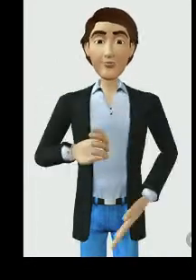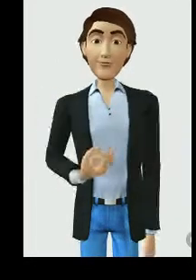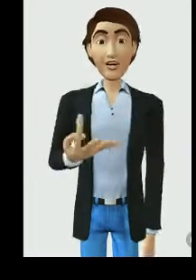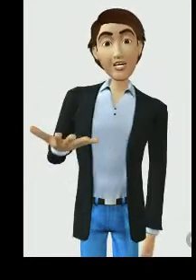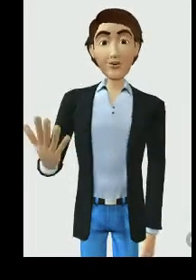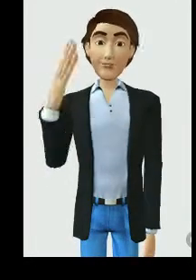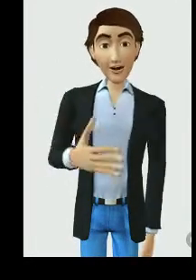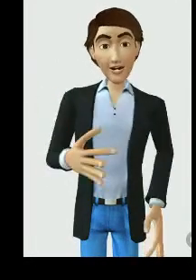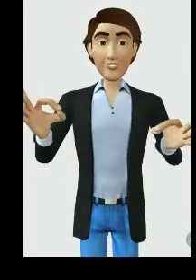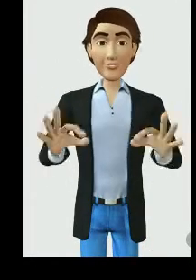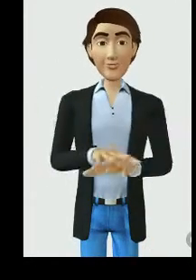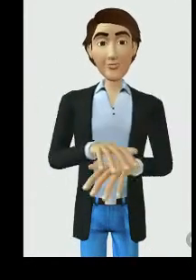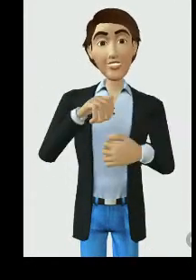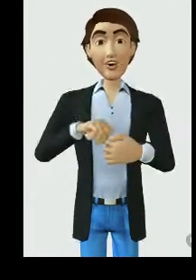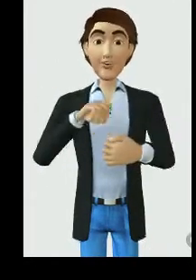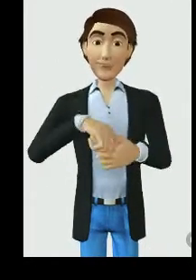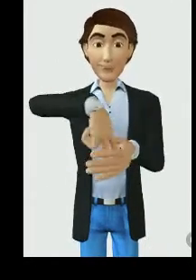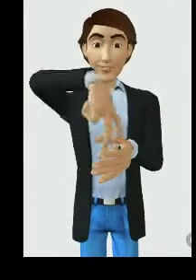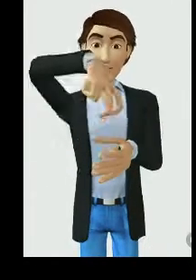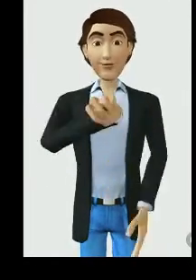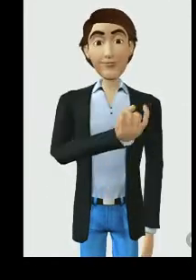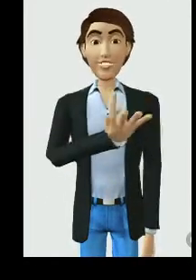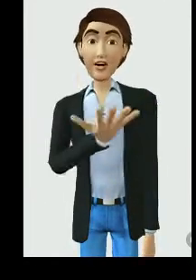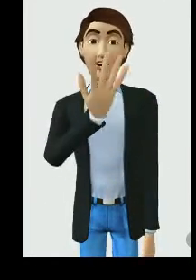várias horas seguidas.